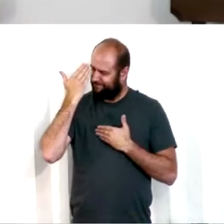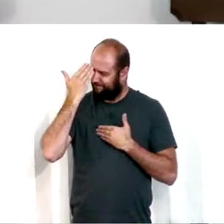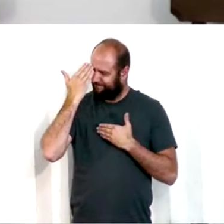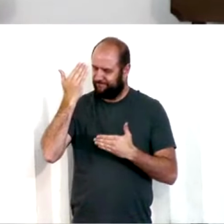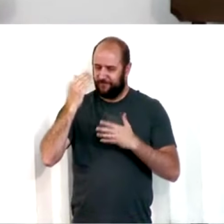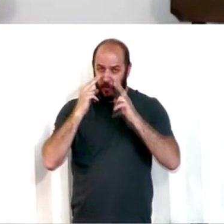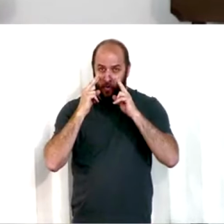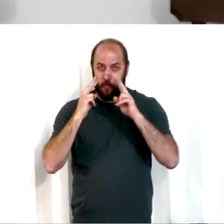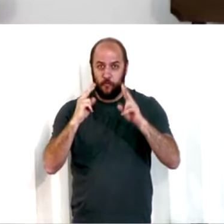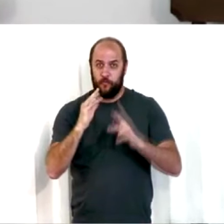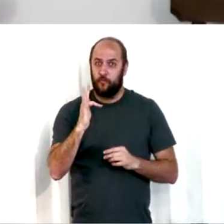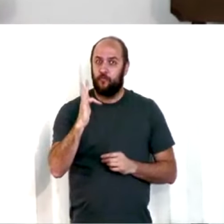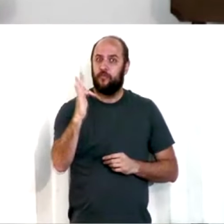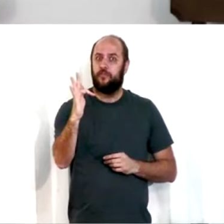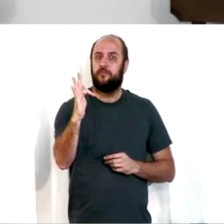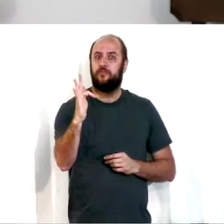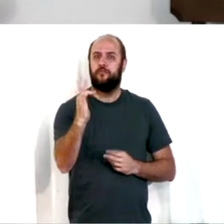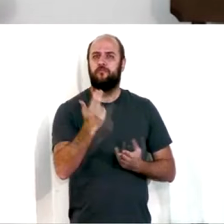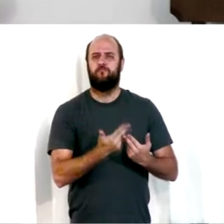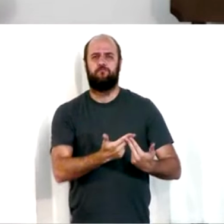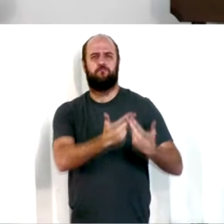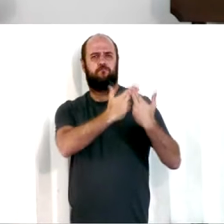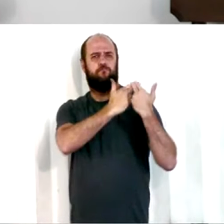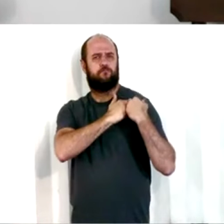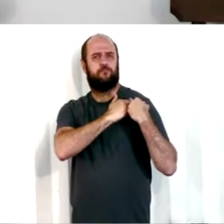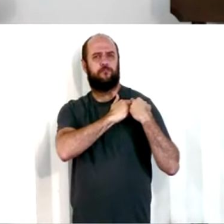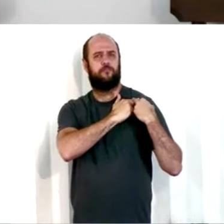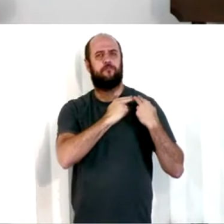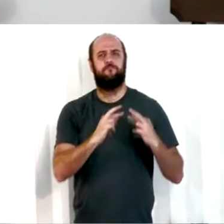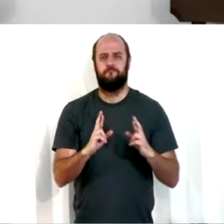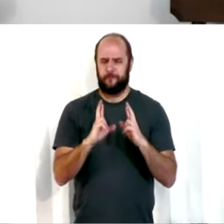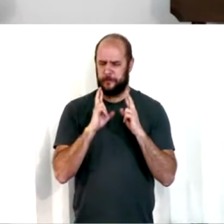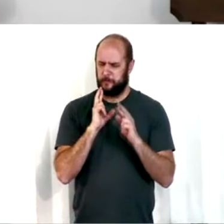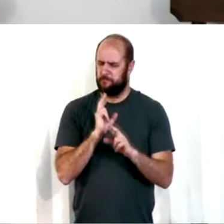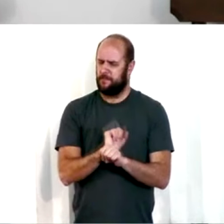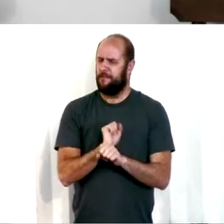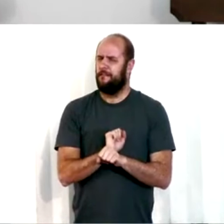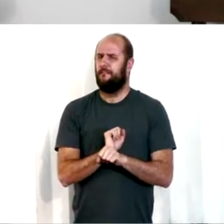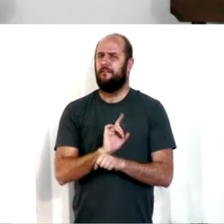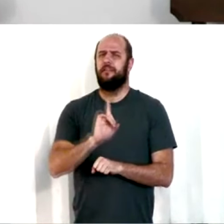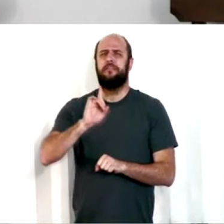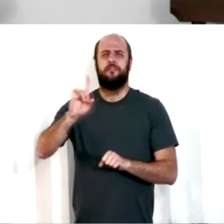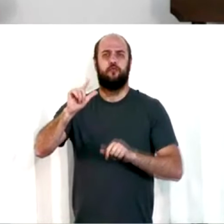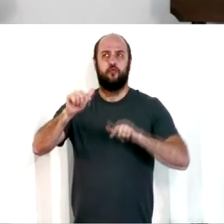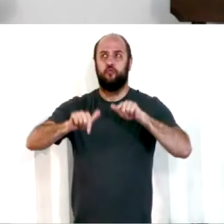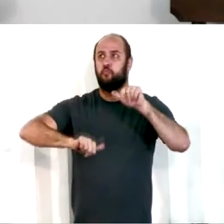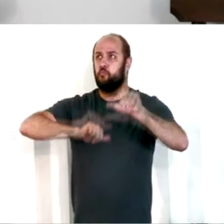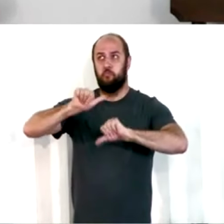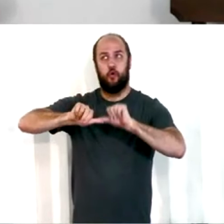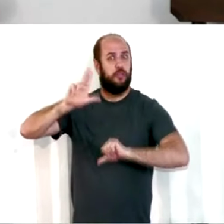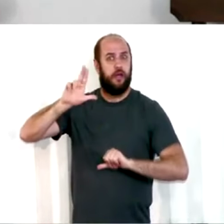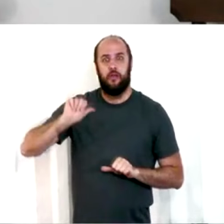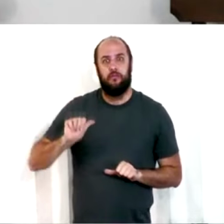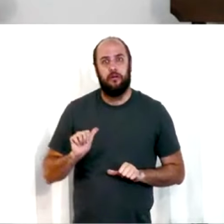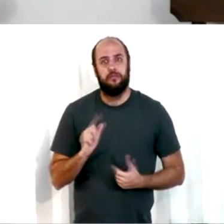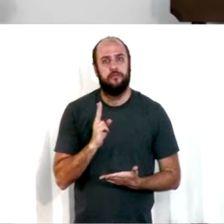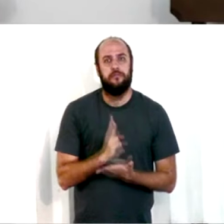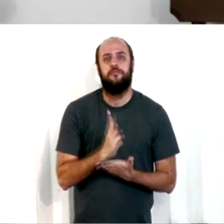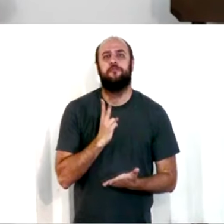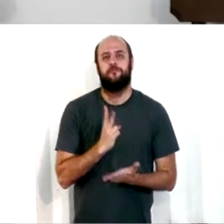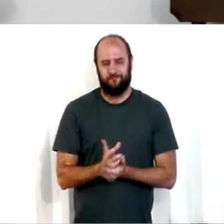para frente com responsabilidade e esperança. O nosso Deus não muda nunca e sempre haverá